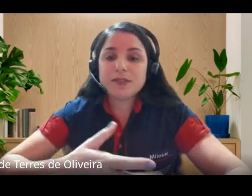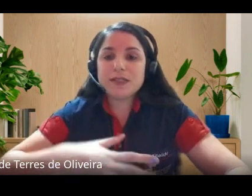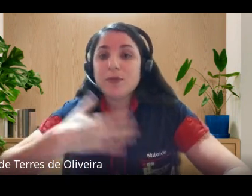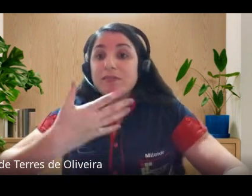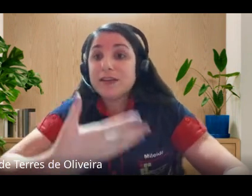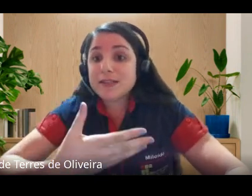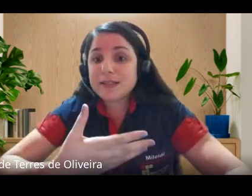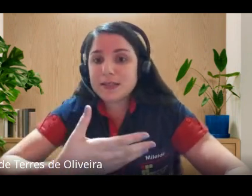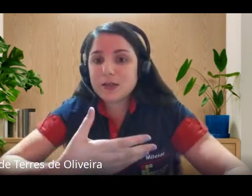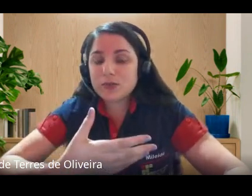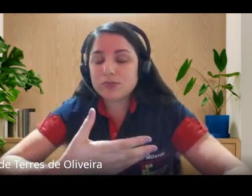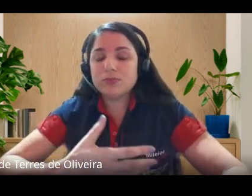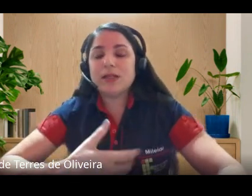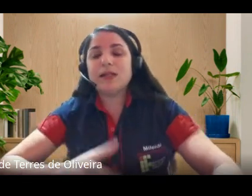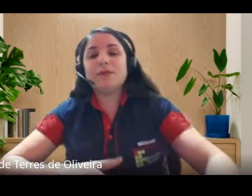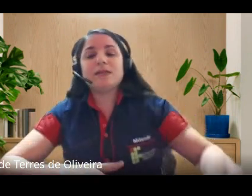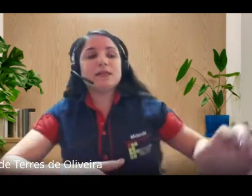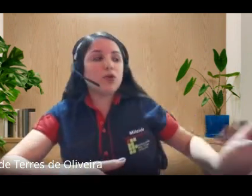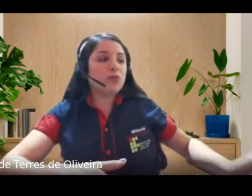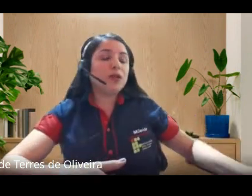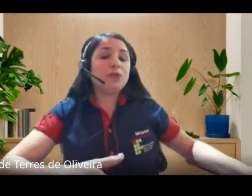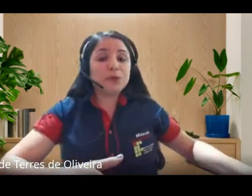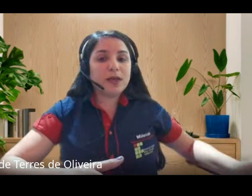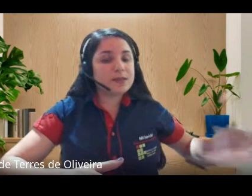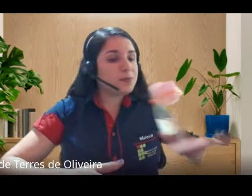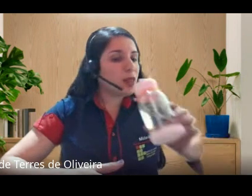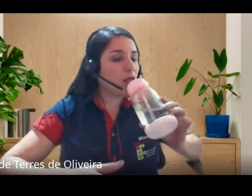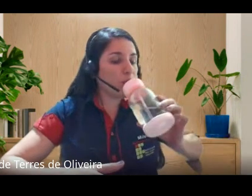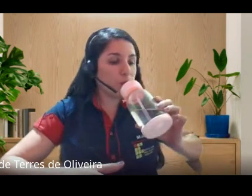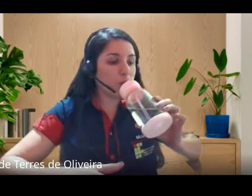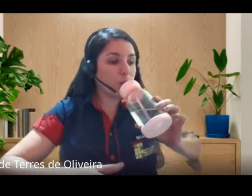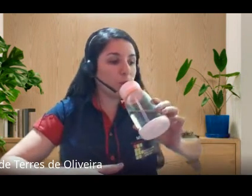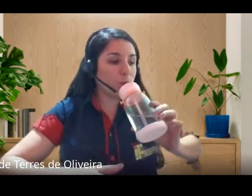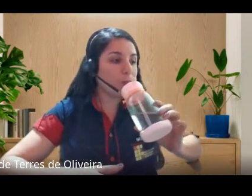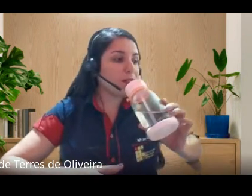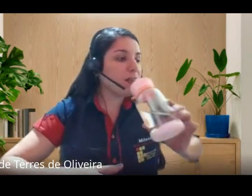para vocês, é uma variação da Libras, assim como tem no português.